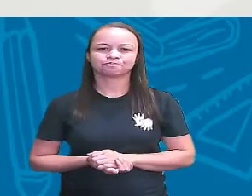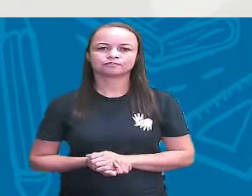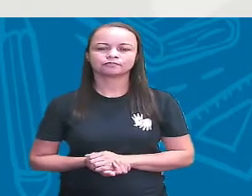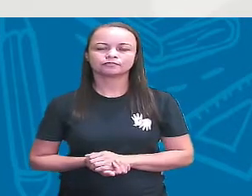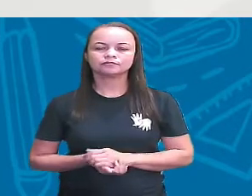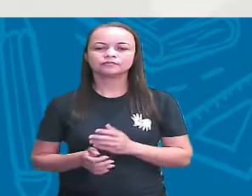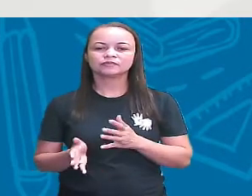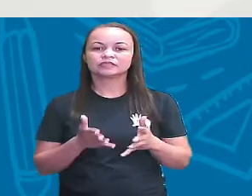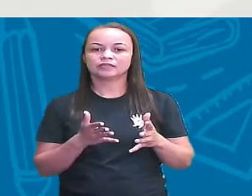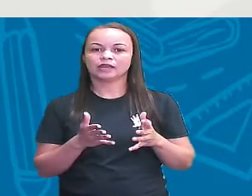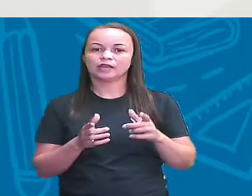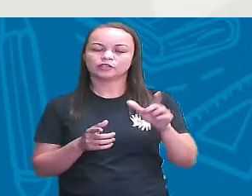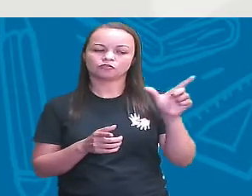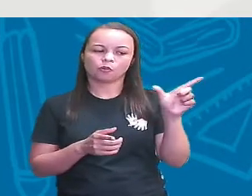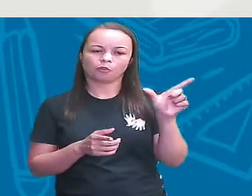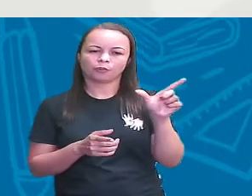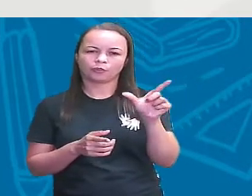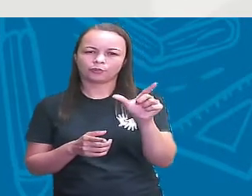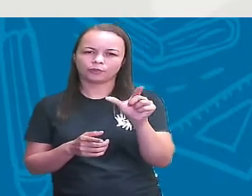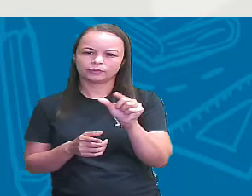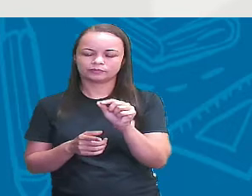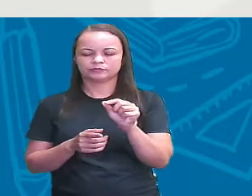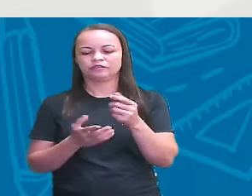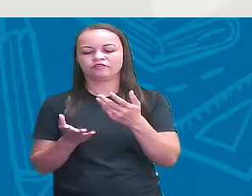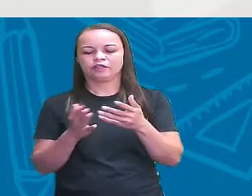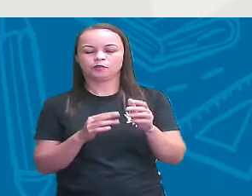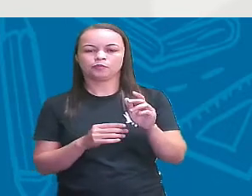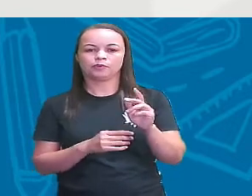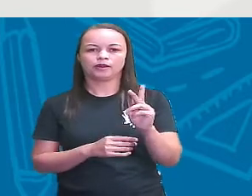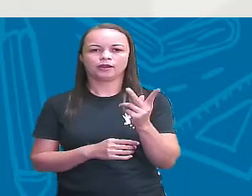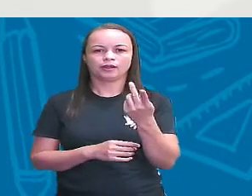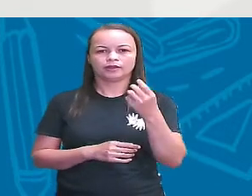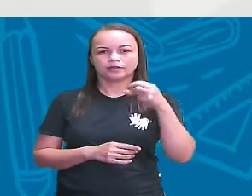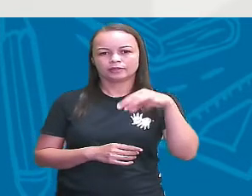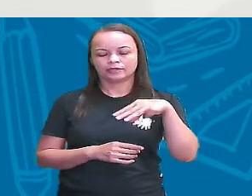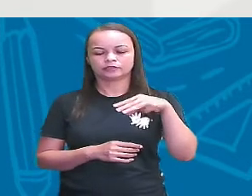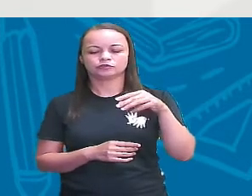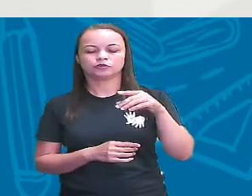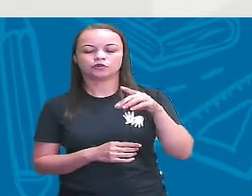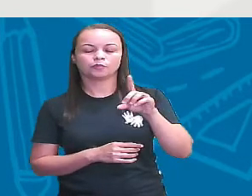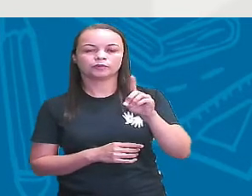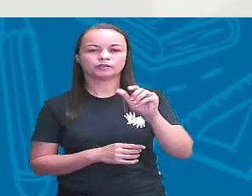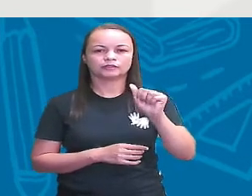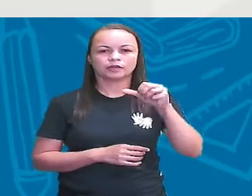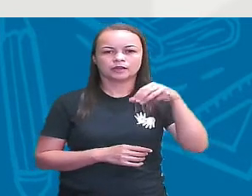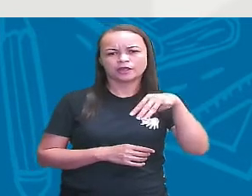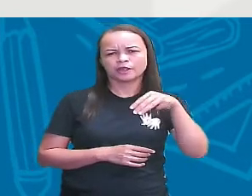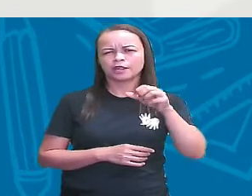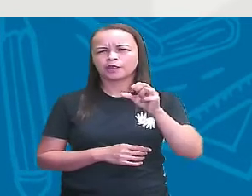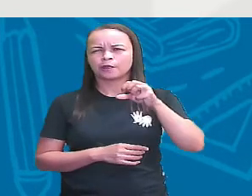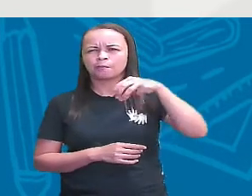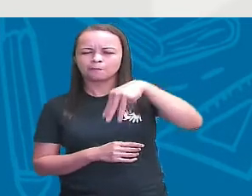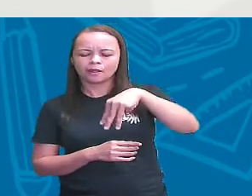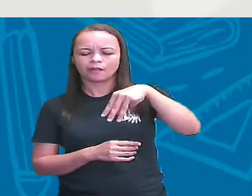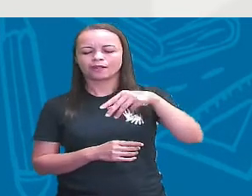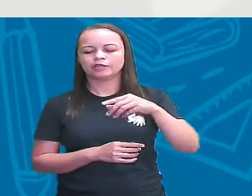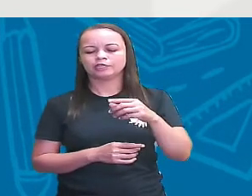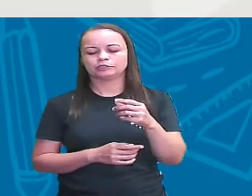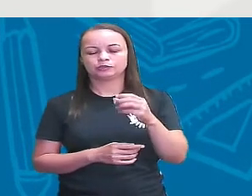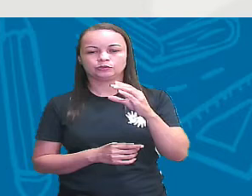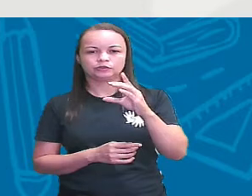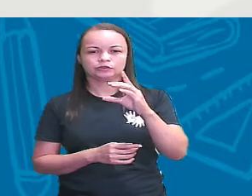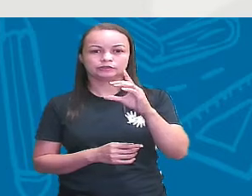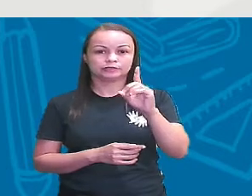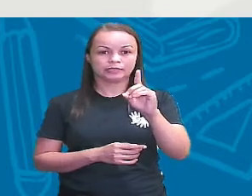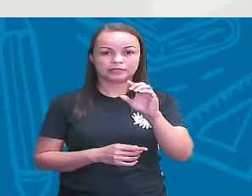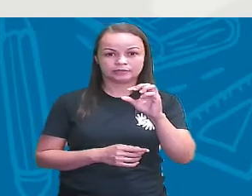ó, eu vou diminuindo, venho para hectômetro, decâmetro, metro, decímetro,